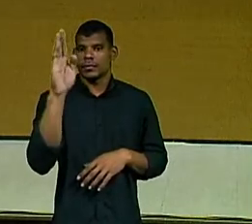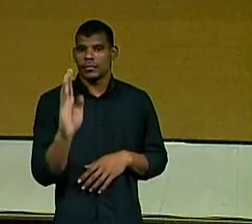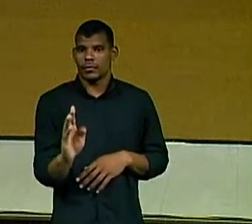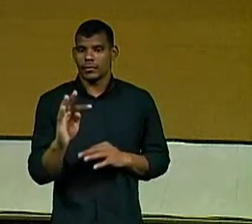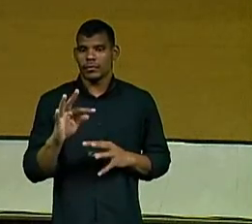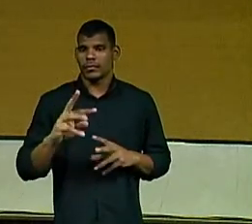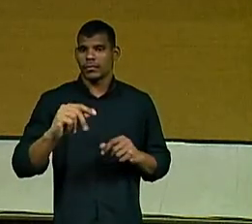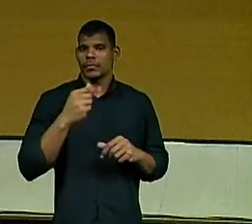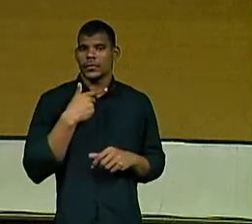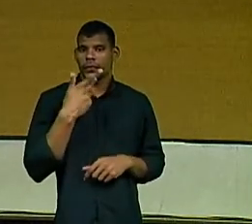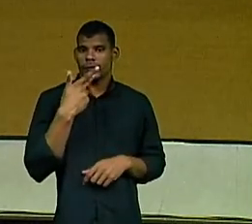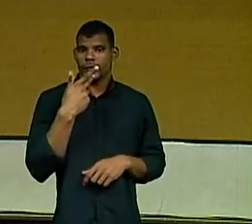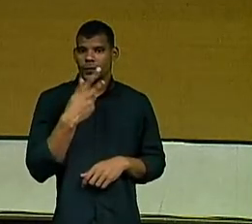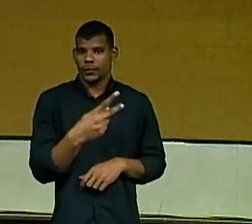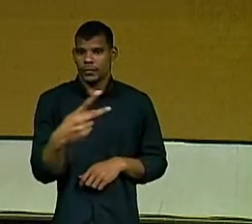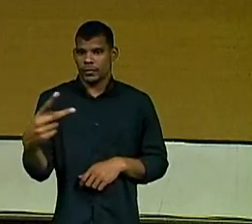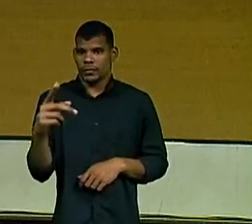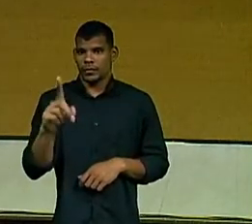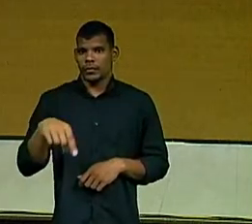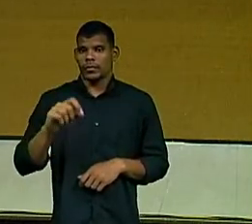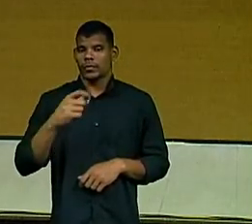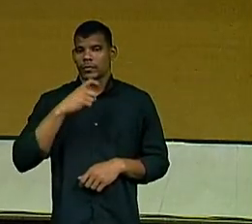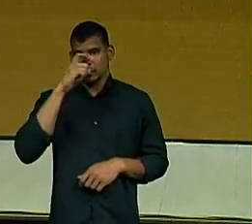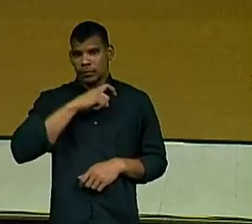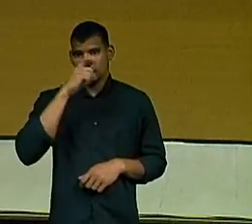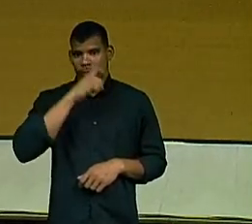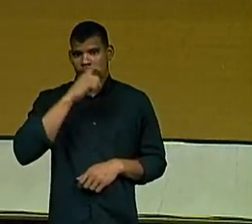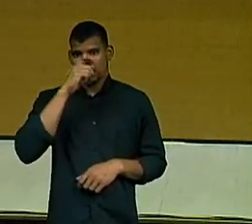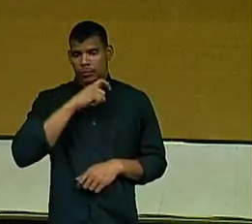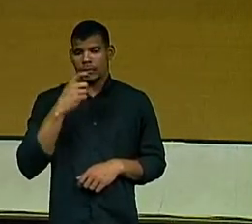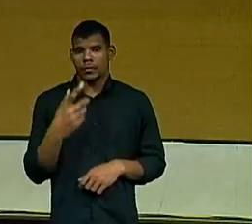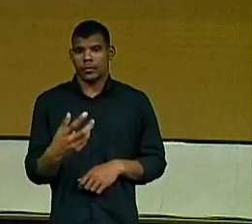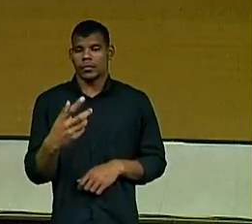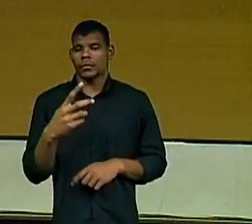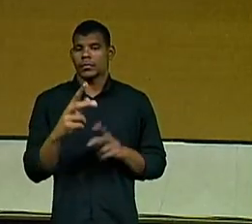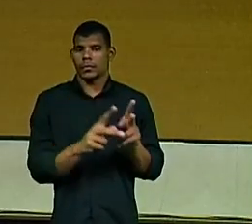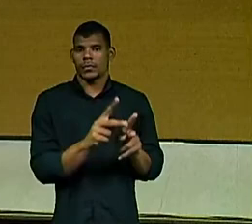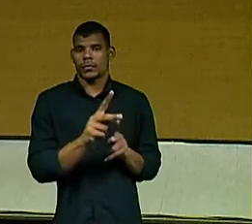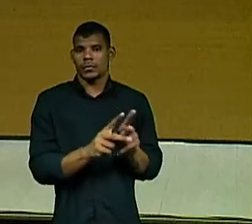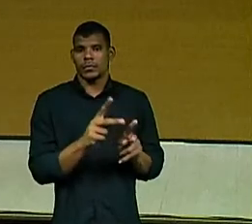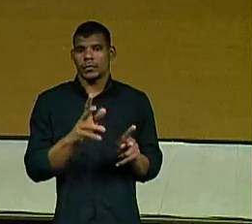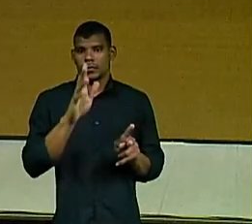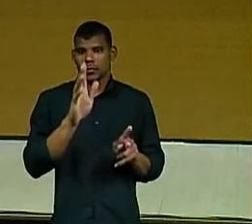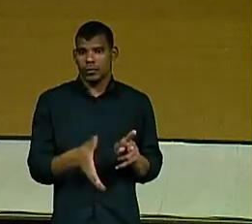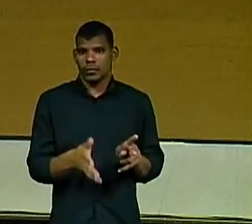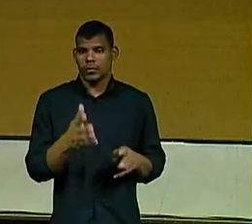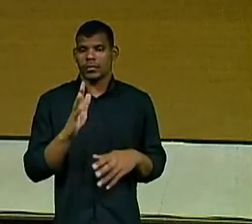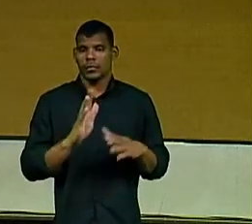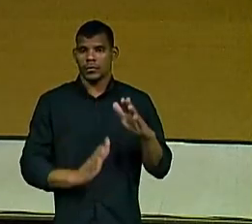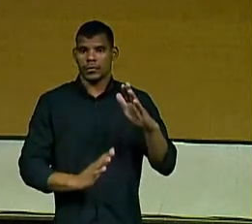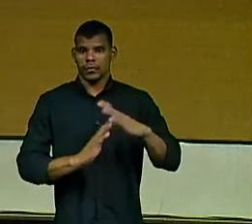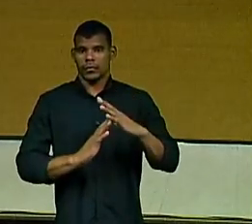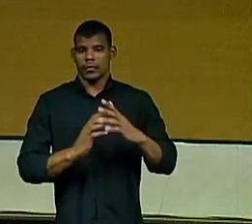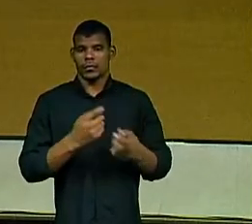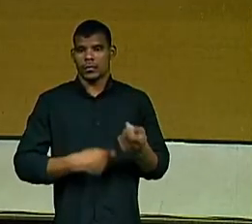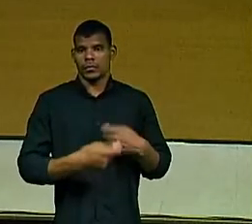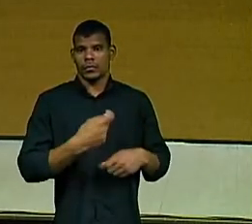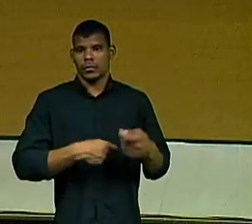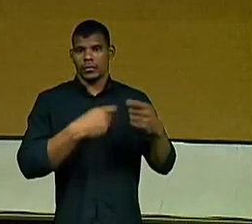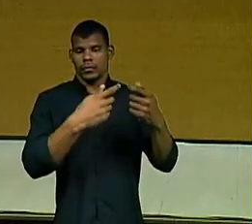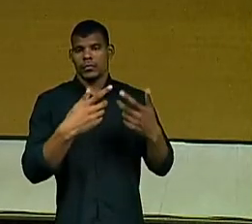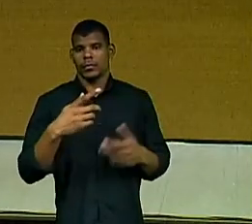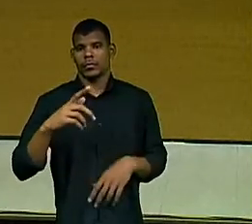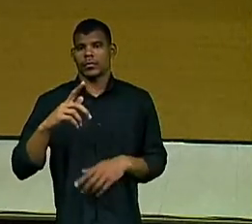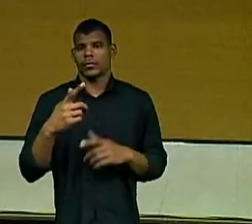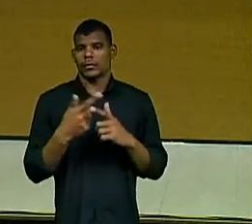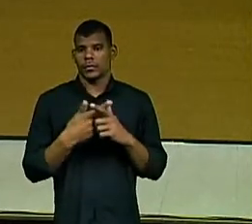tão falando aí do presidente é mentira viu o povo já infarto da economia galopante